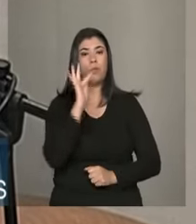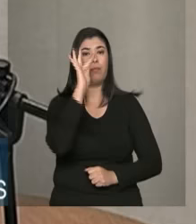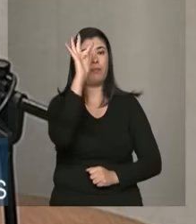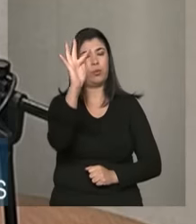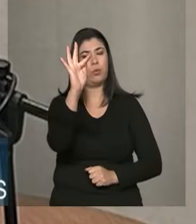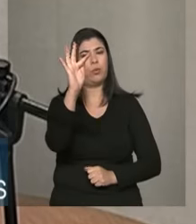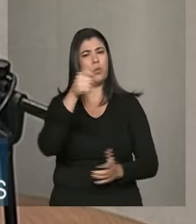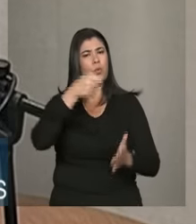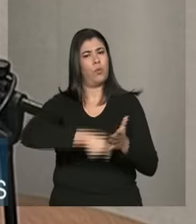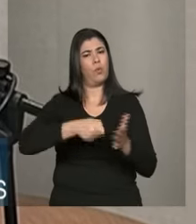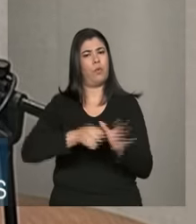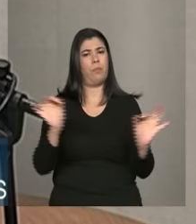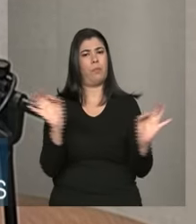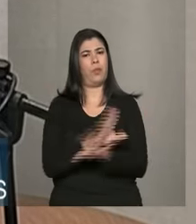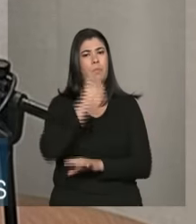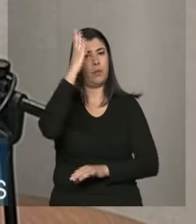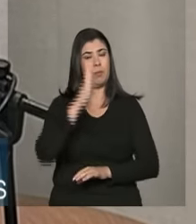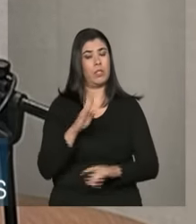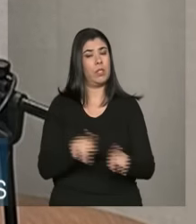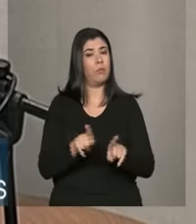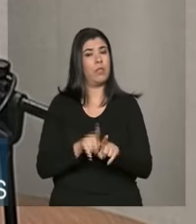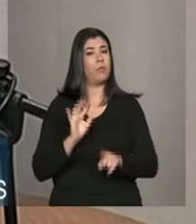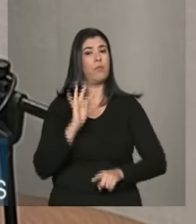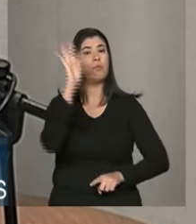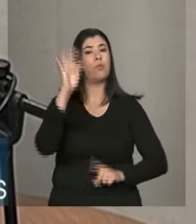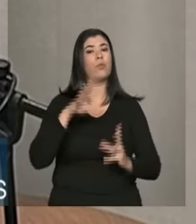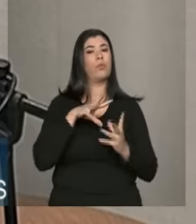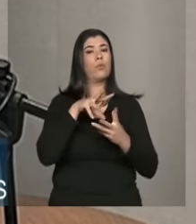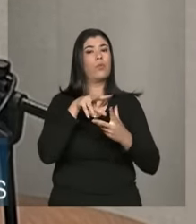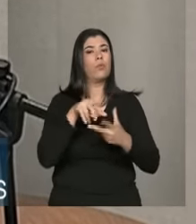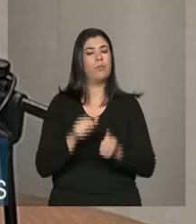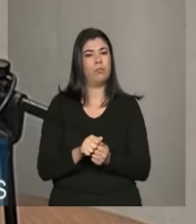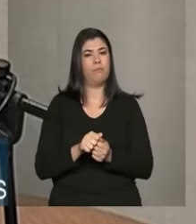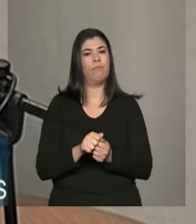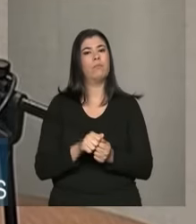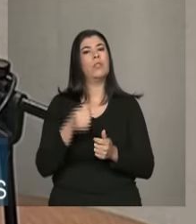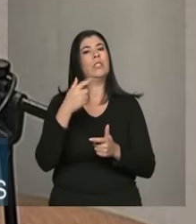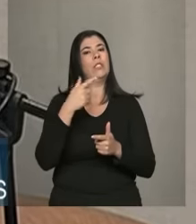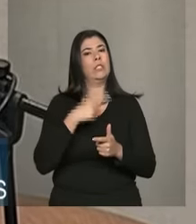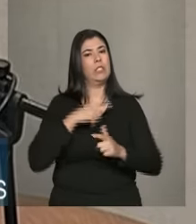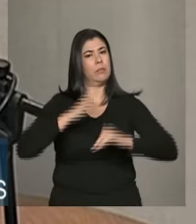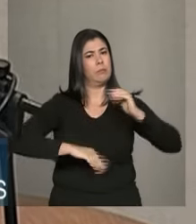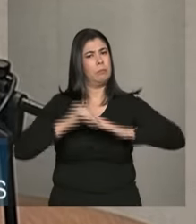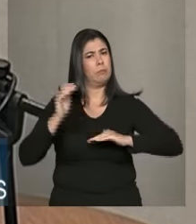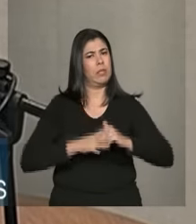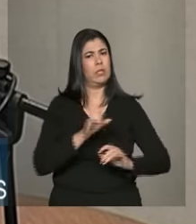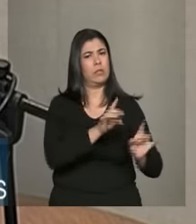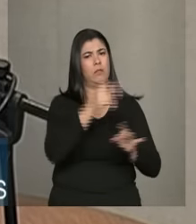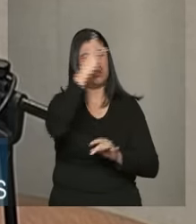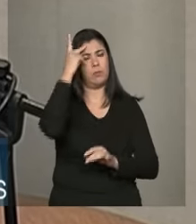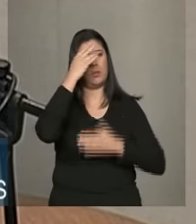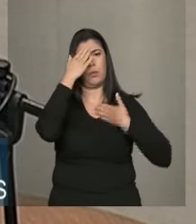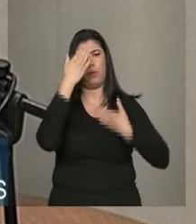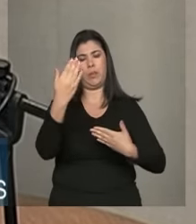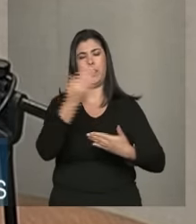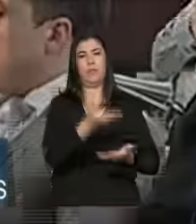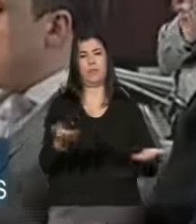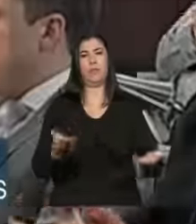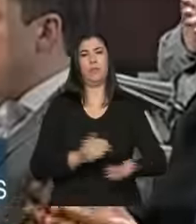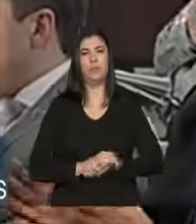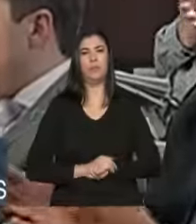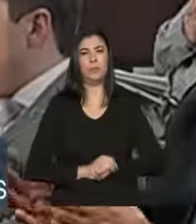do Brasil e quem sabe do mundo inteiro o tráfico de seres humanos muito obrigado pela